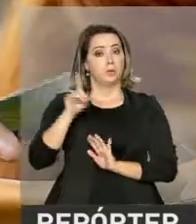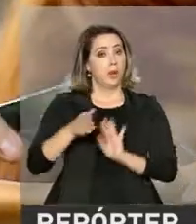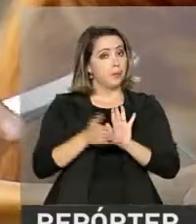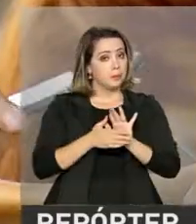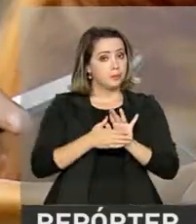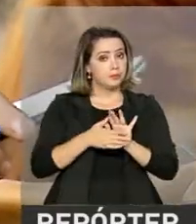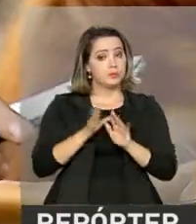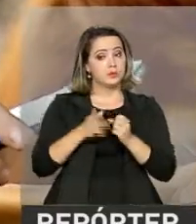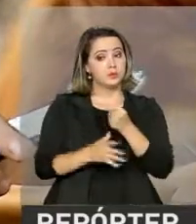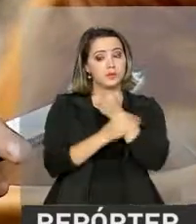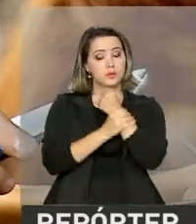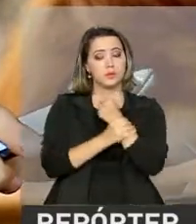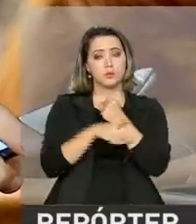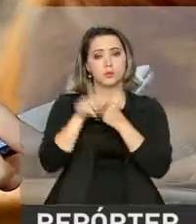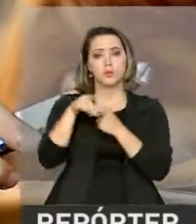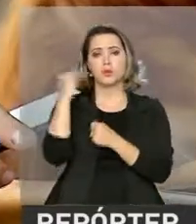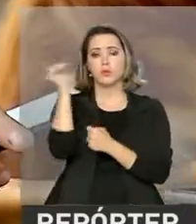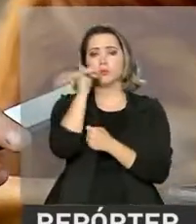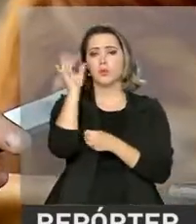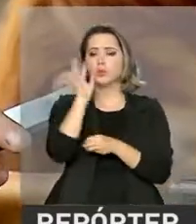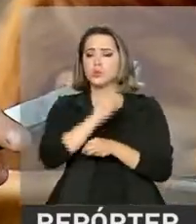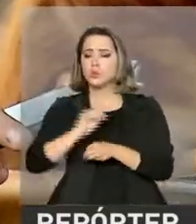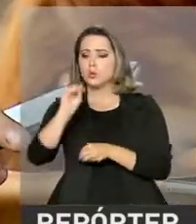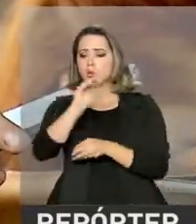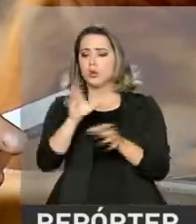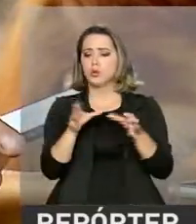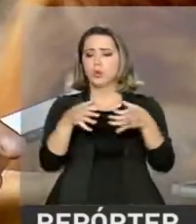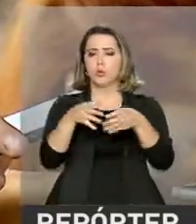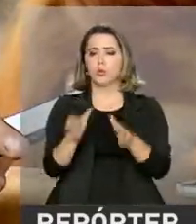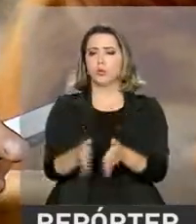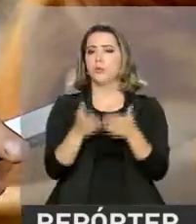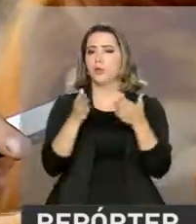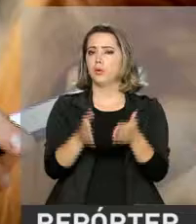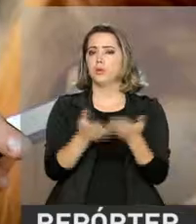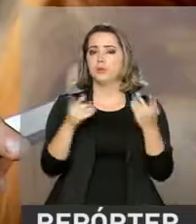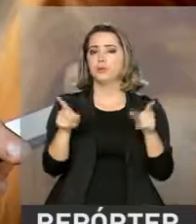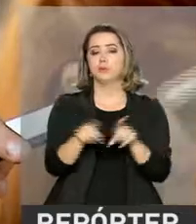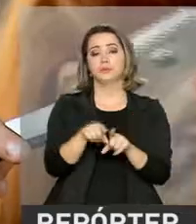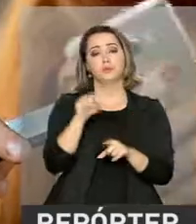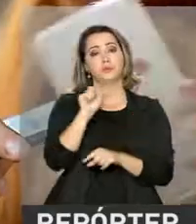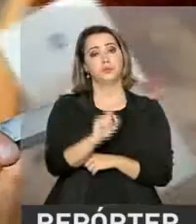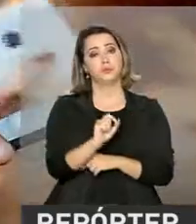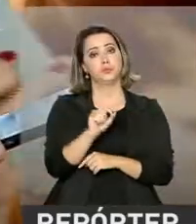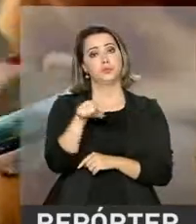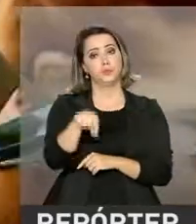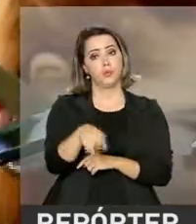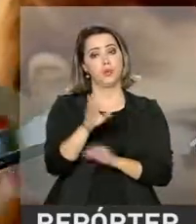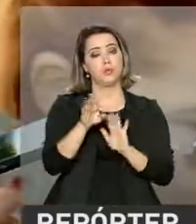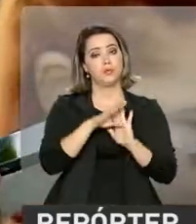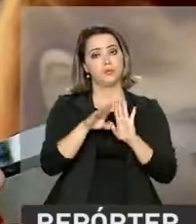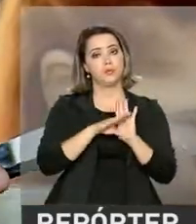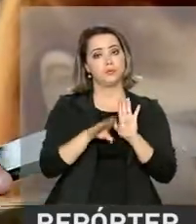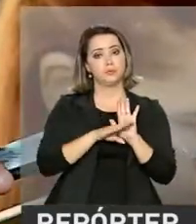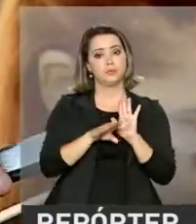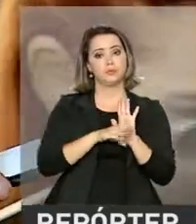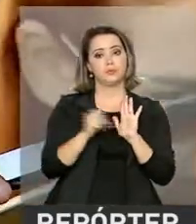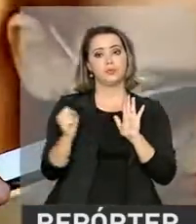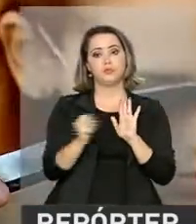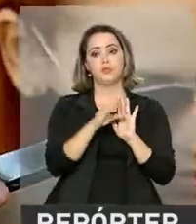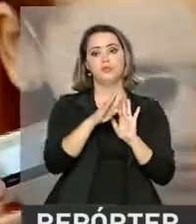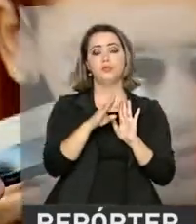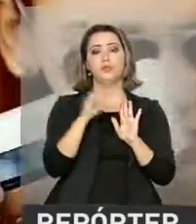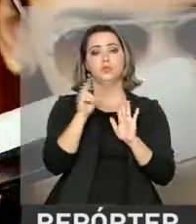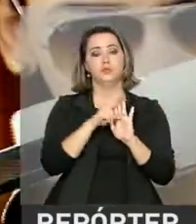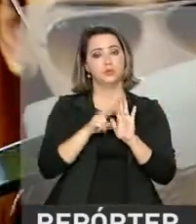né? Que é preservar as pessoas mais vulneráveis e as pessoas mais pobres, né? Nesse projeto da nova Previdência